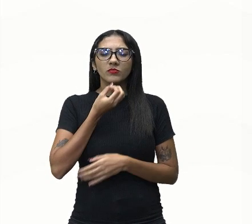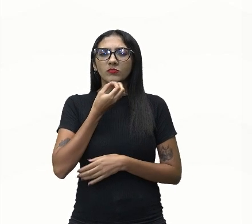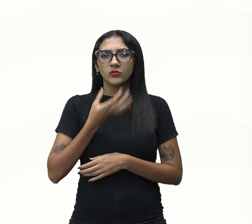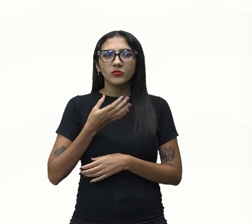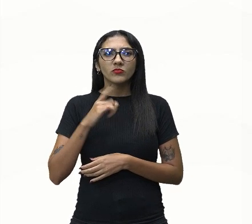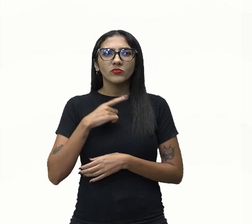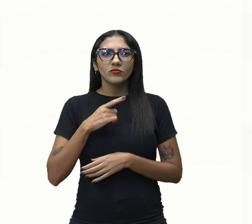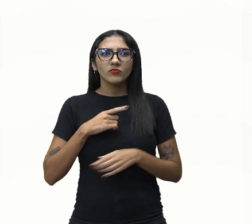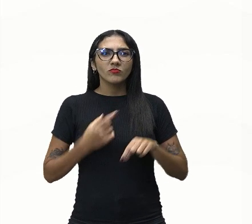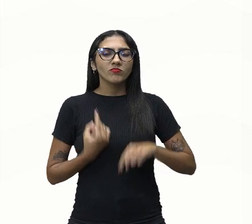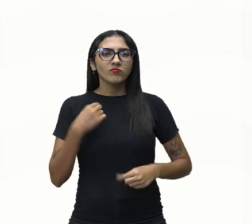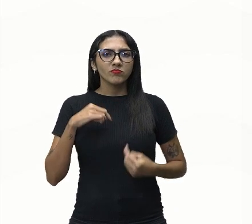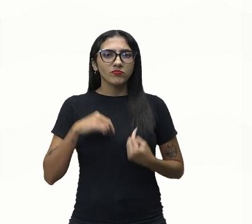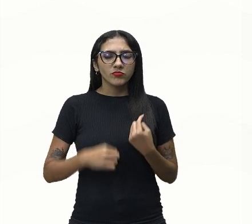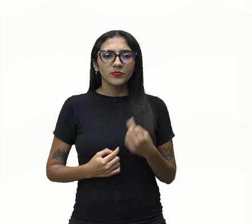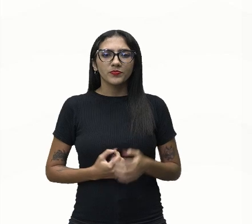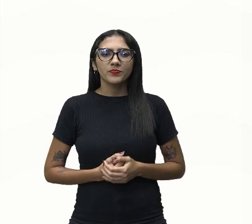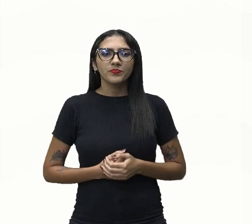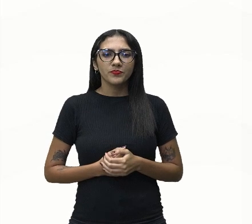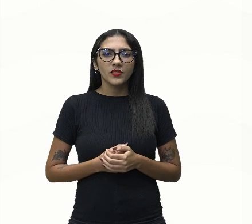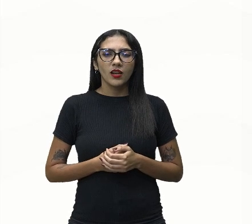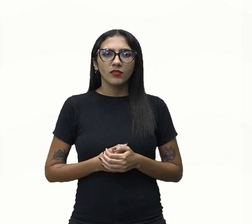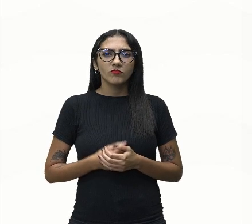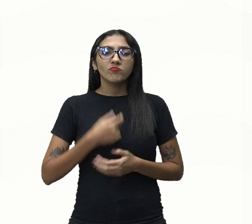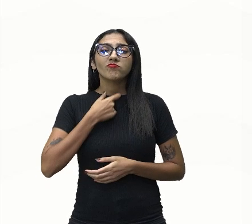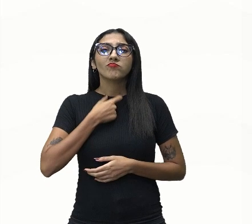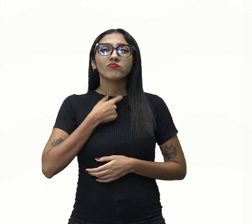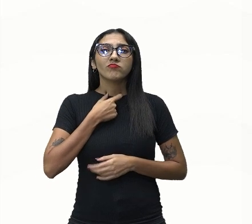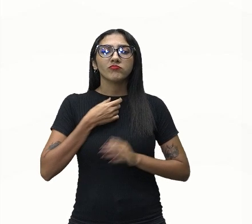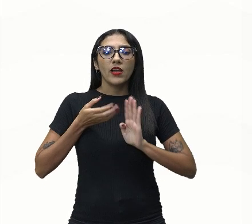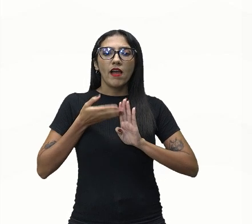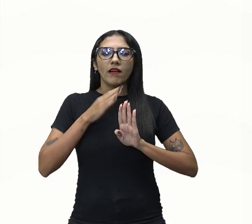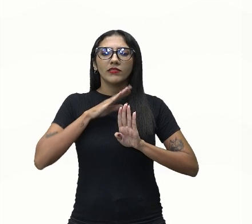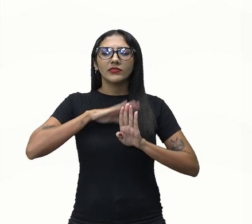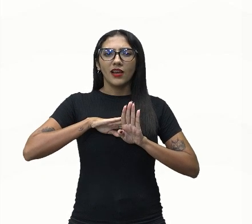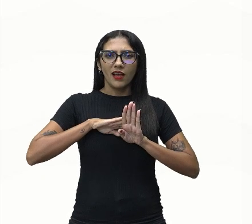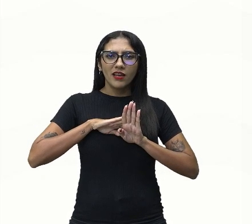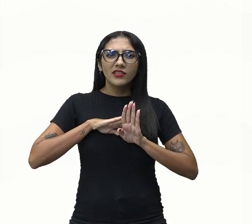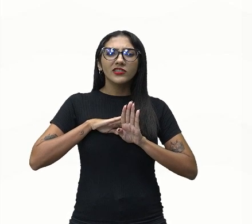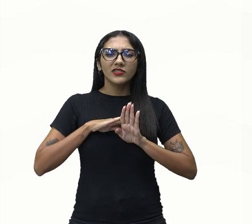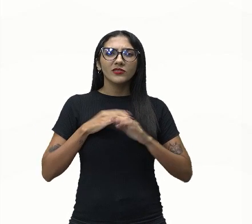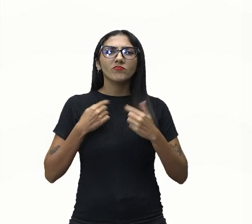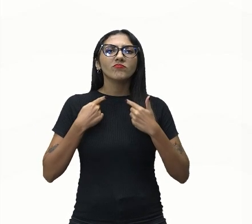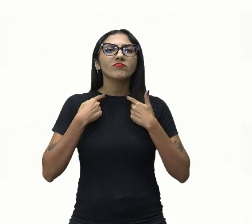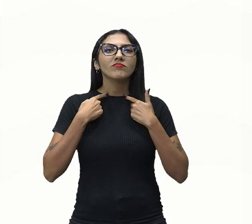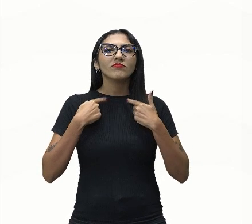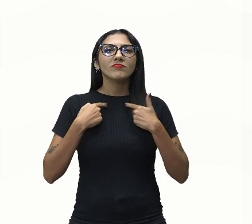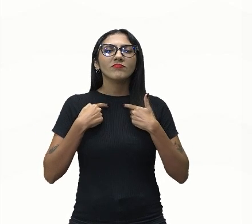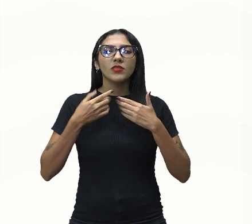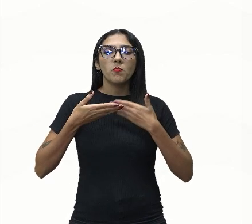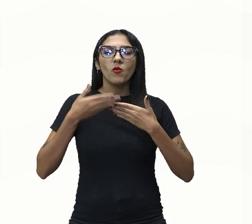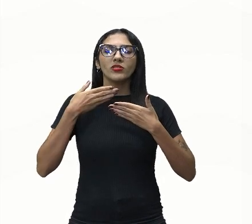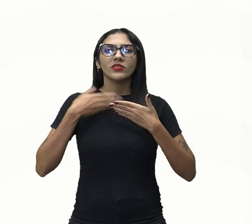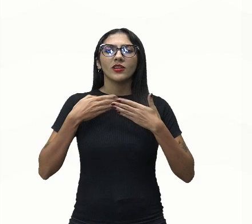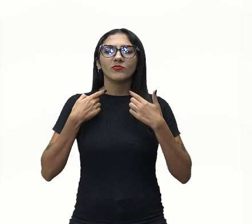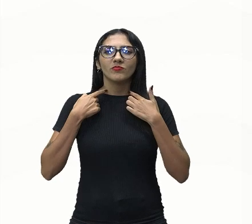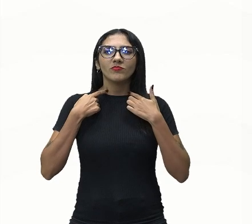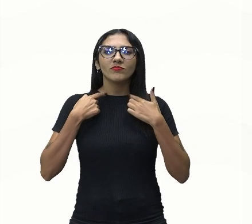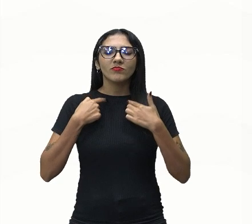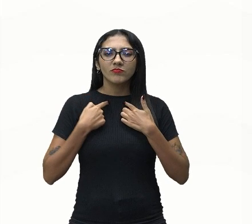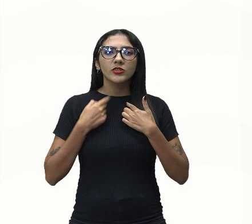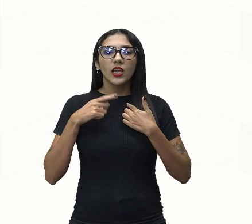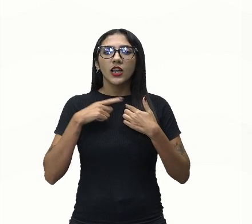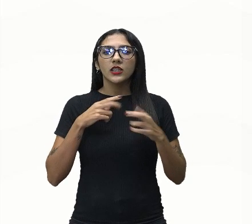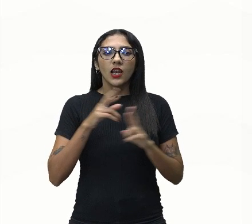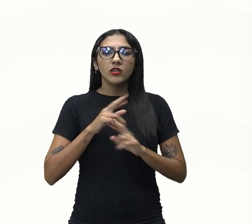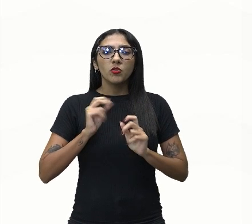nas nossas células. E a paratireoide, que está localizada ali próximo à tireoide, ela está relacionada